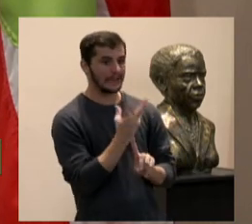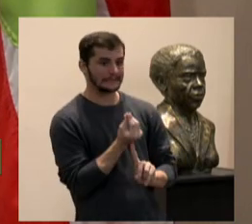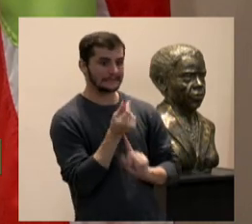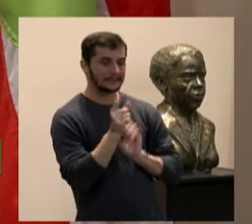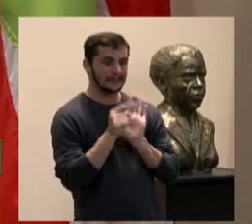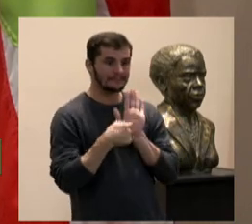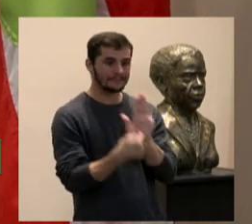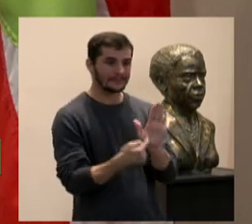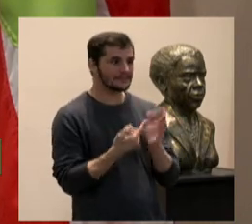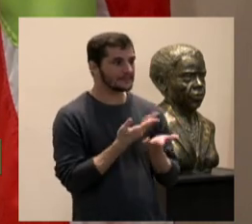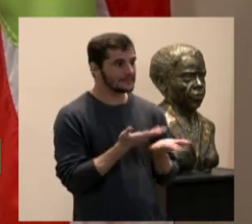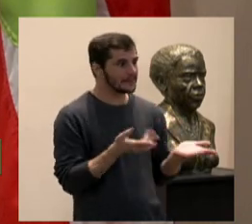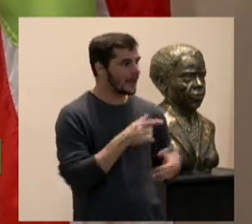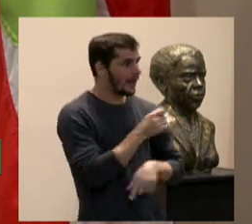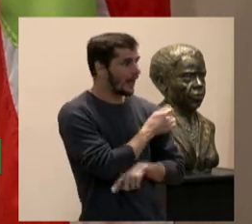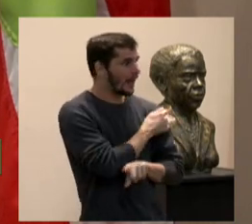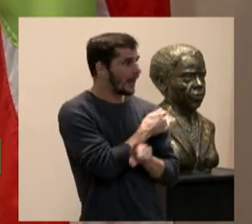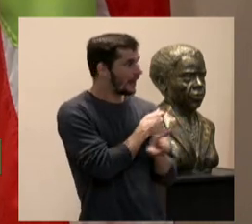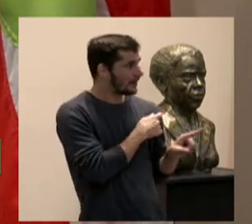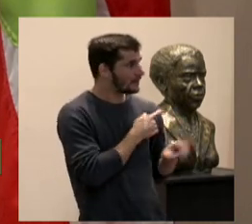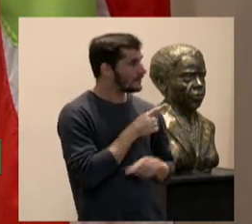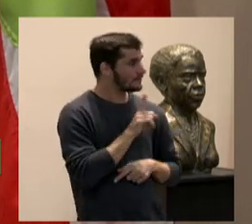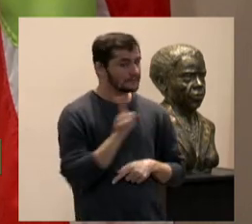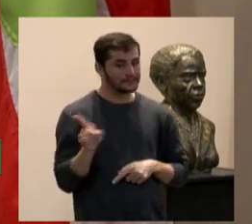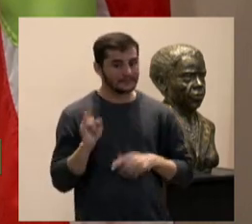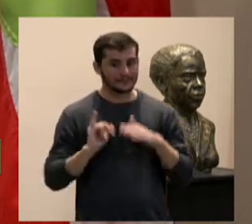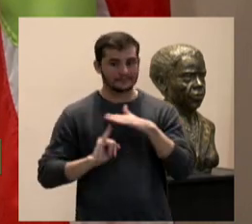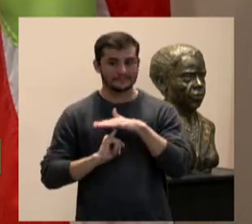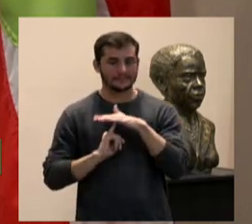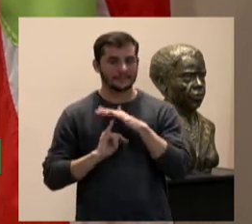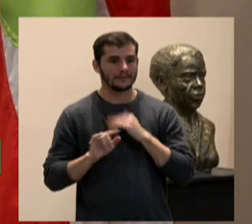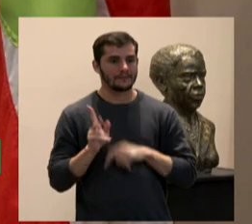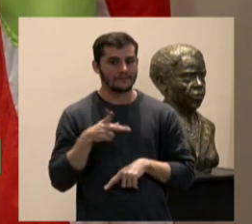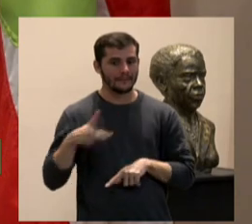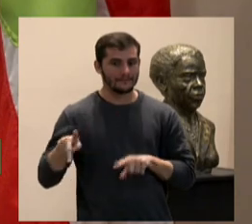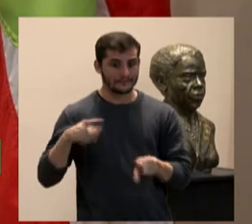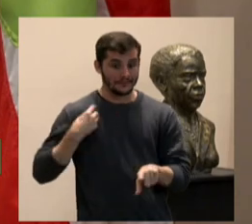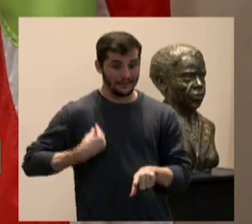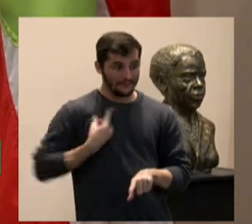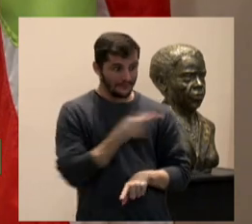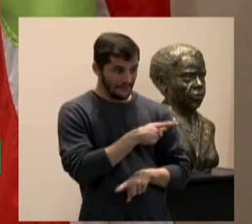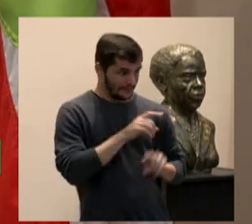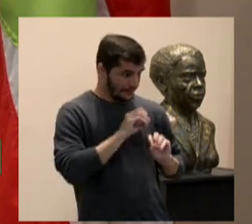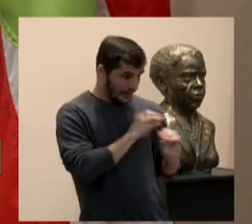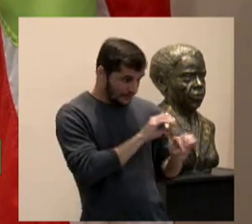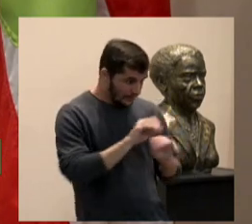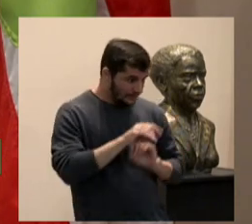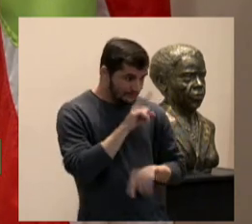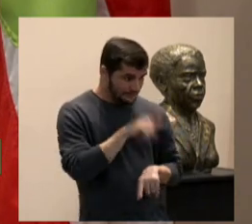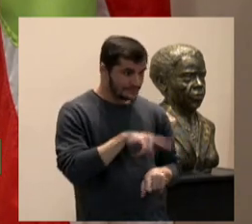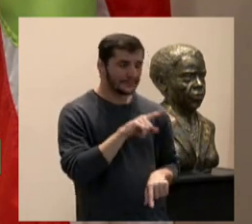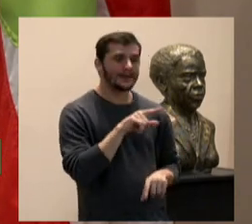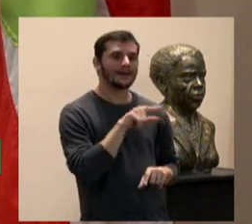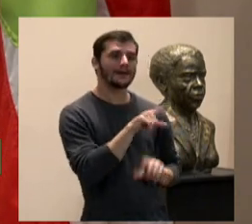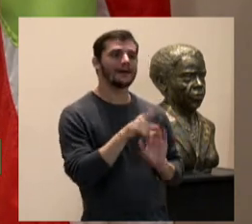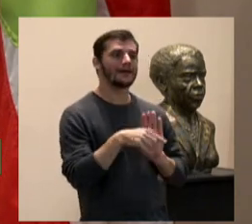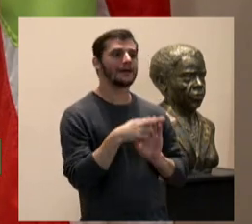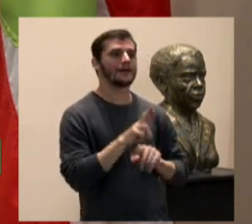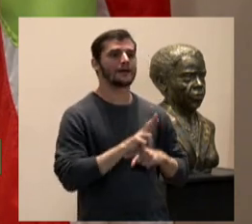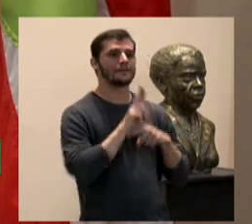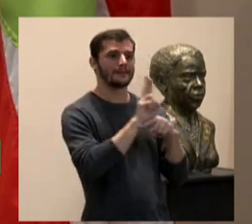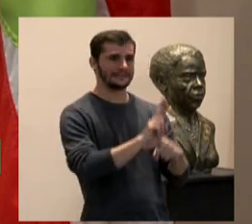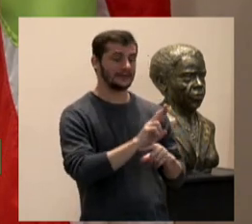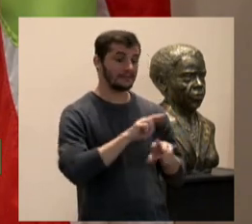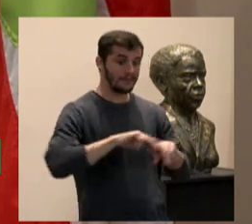aqui dos alunos, do professor, porque para mim a educação é isso, né? Uma grande representação do que é a